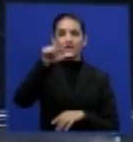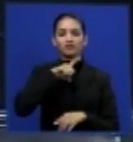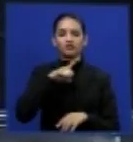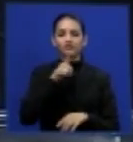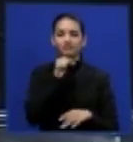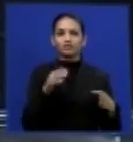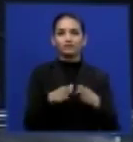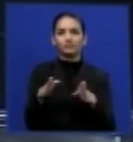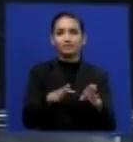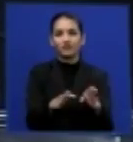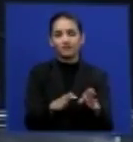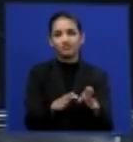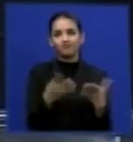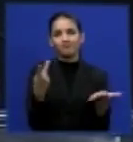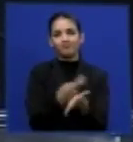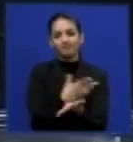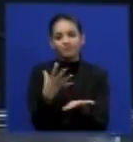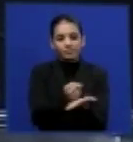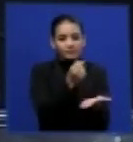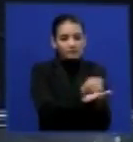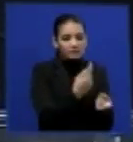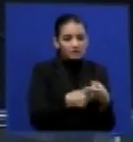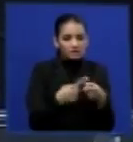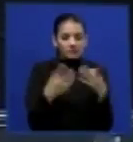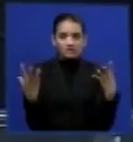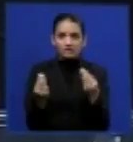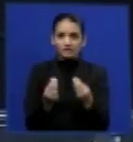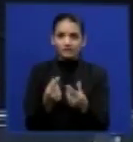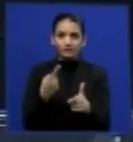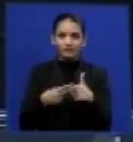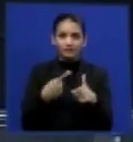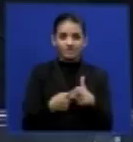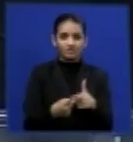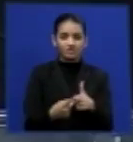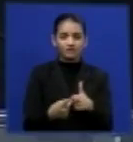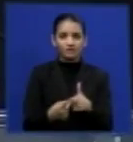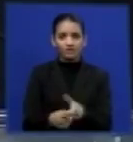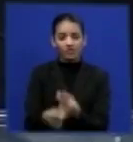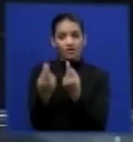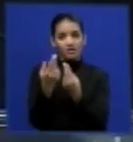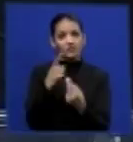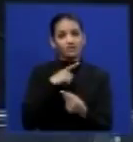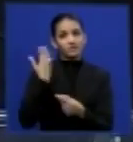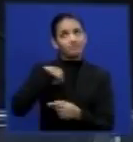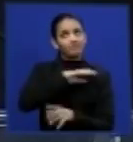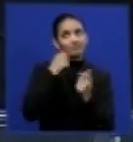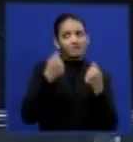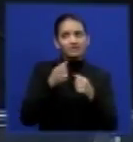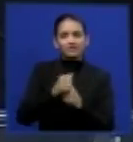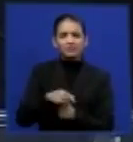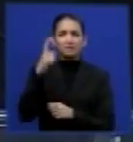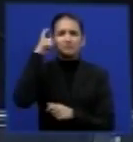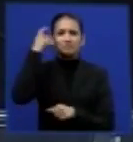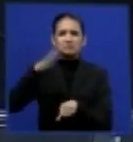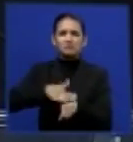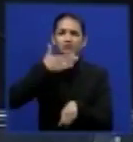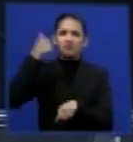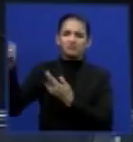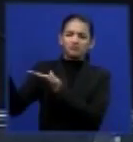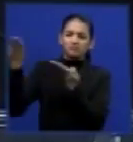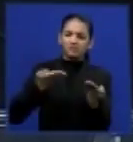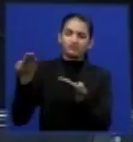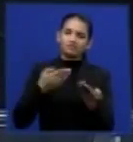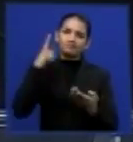nesse cenário que o tema da importação dos pneus precisa ser analisado eh 6 milhões de